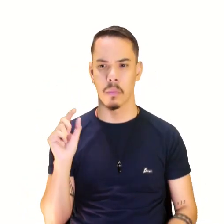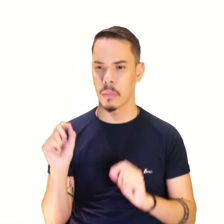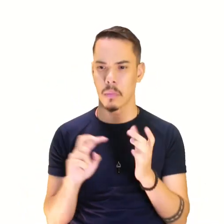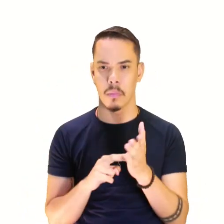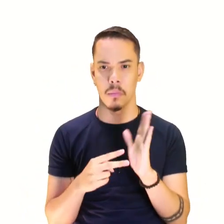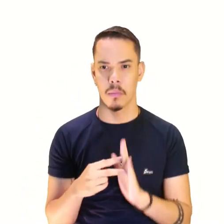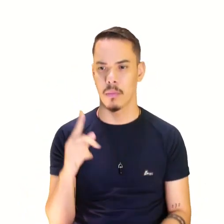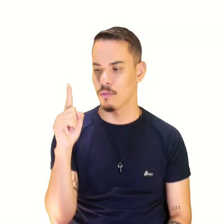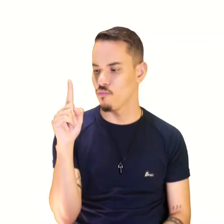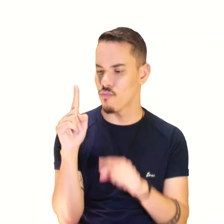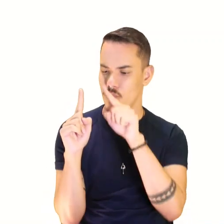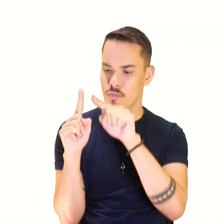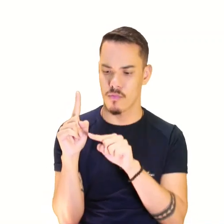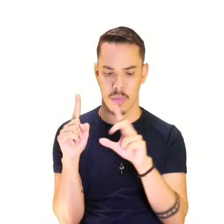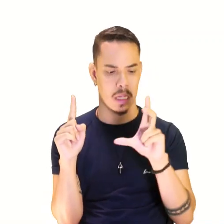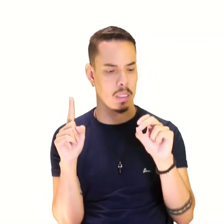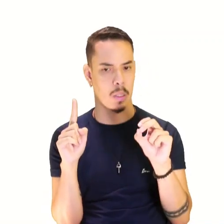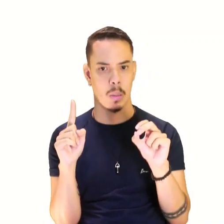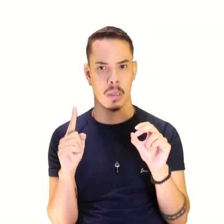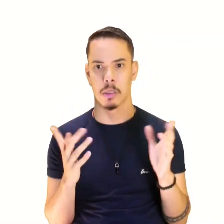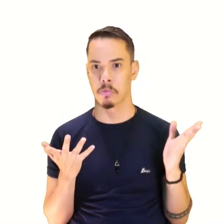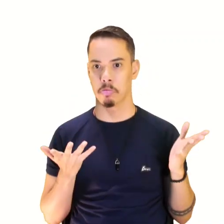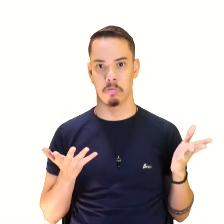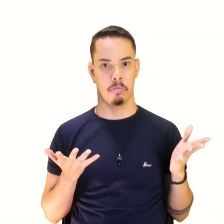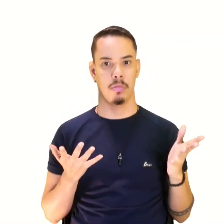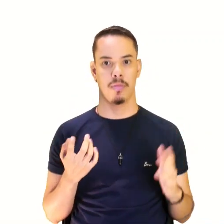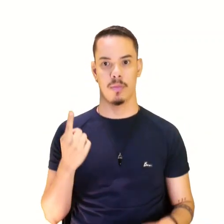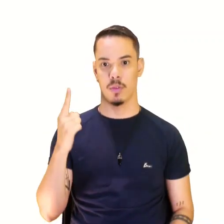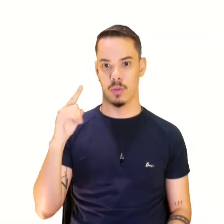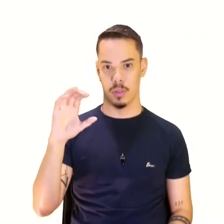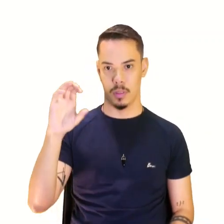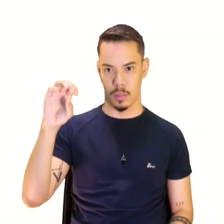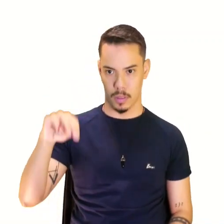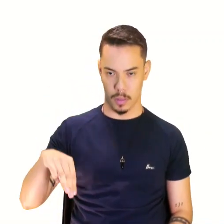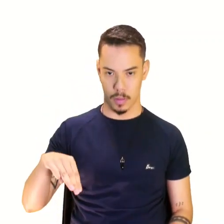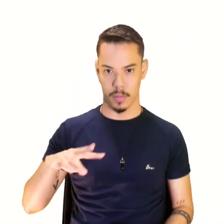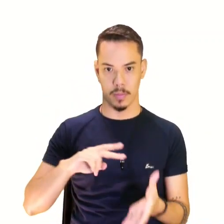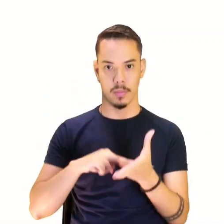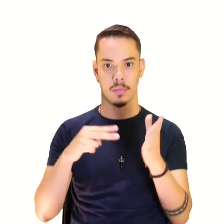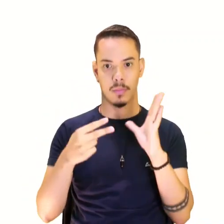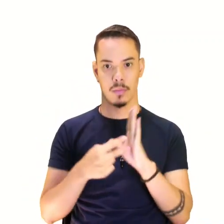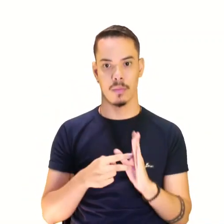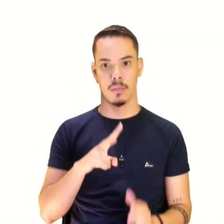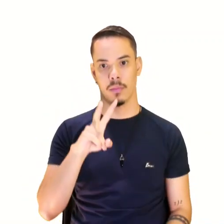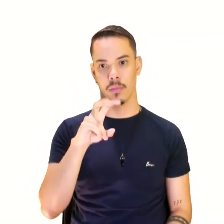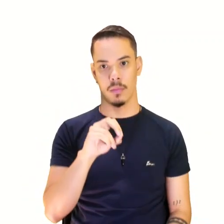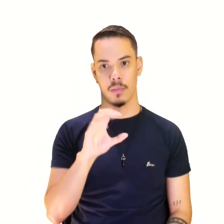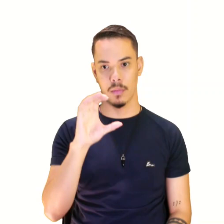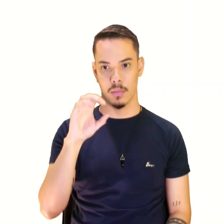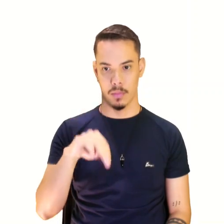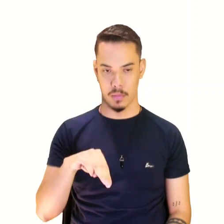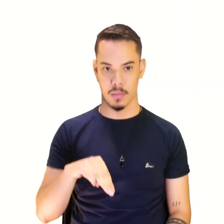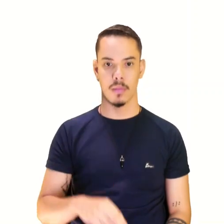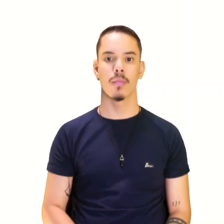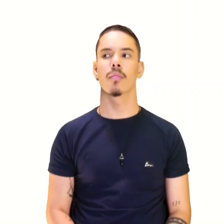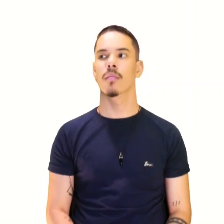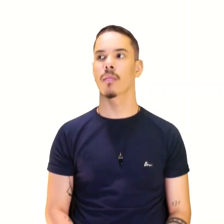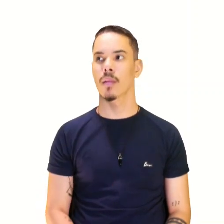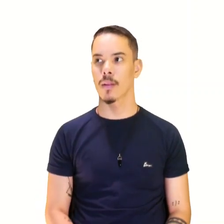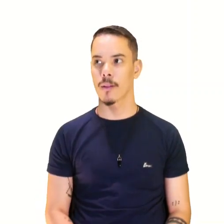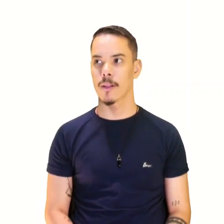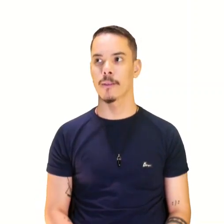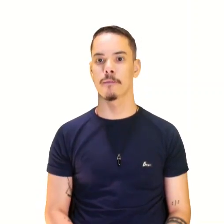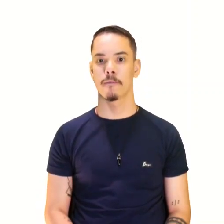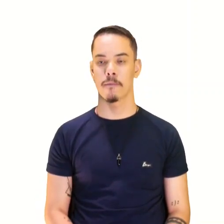esse negócio de 1 para 50? 1 para 50 quer dizer que 1 centímetro no desenho corresponde... A 50 centímetros na realidade?